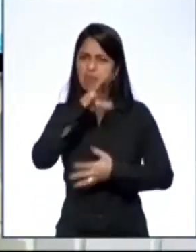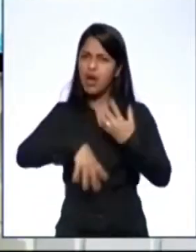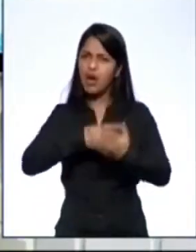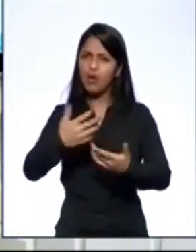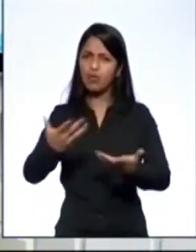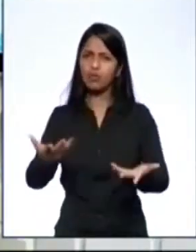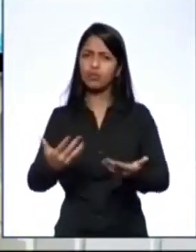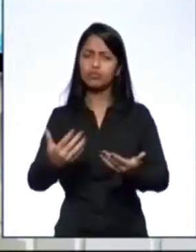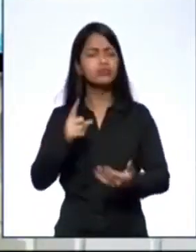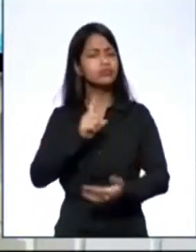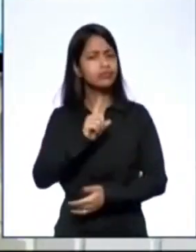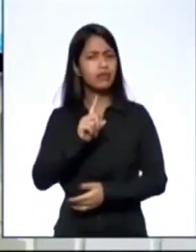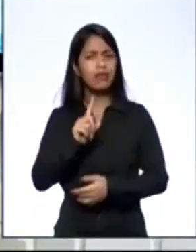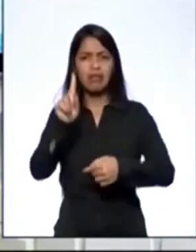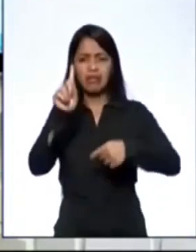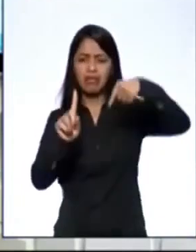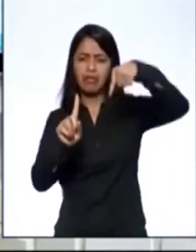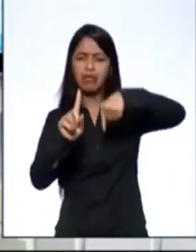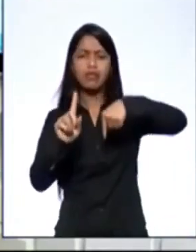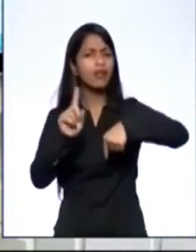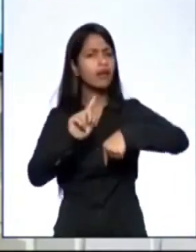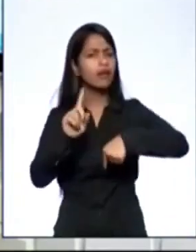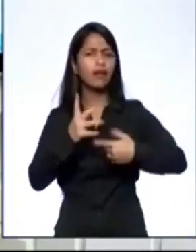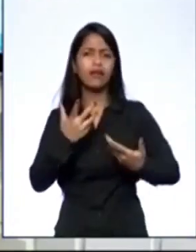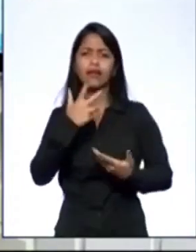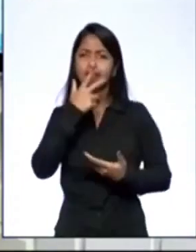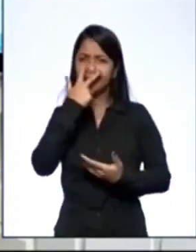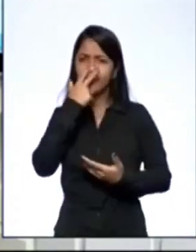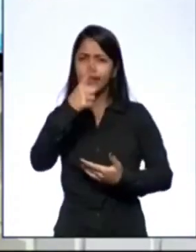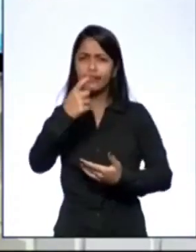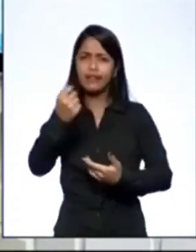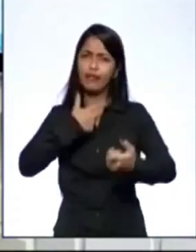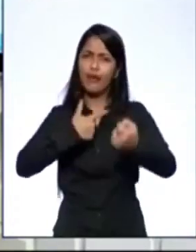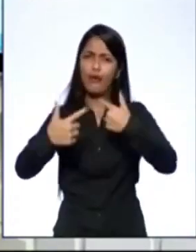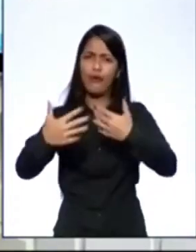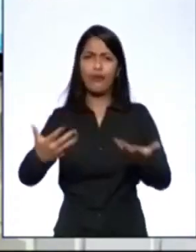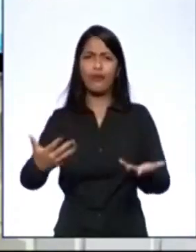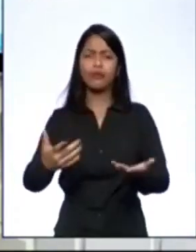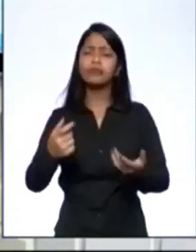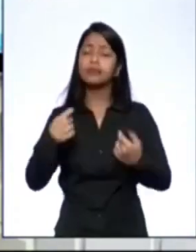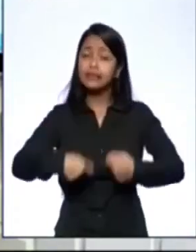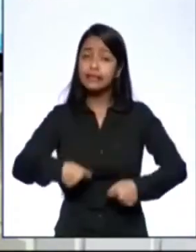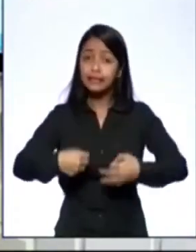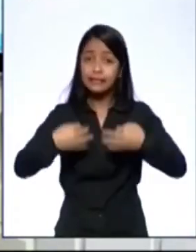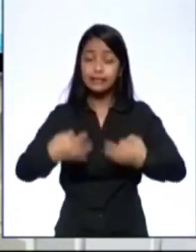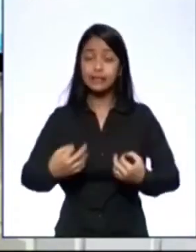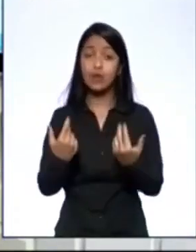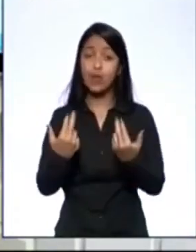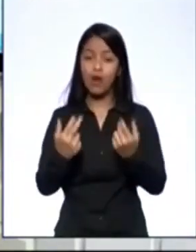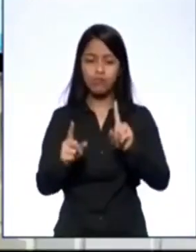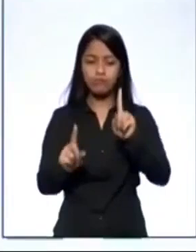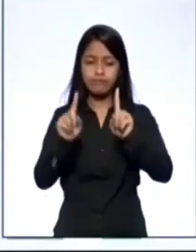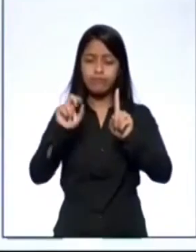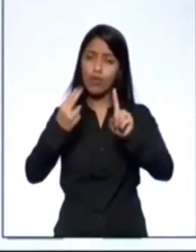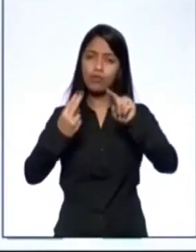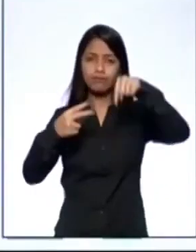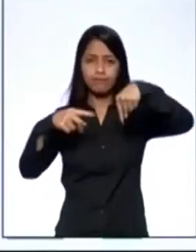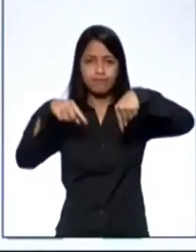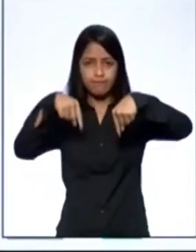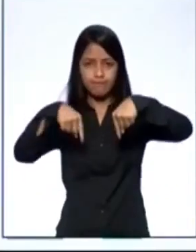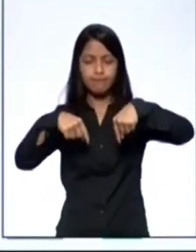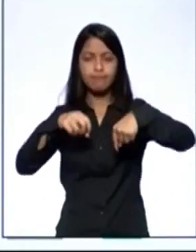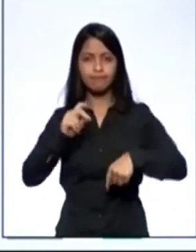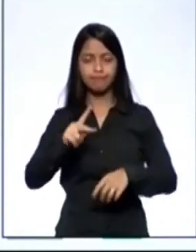comigo uma flechinha para cima ou para baixo aí aí você tá me zuando pensei no mesmo sentido tomar para terminar